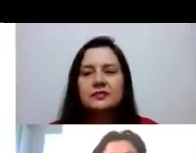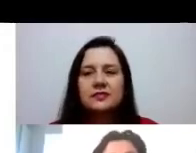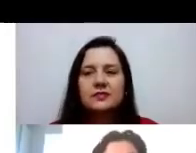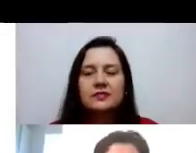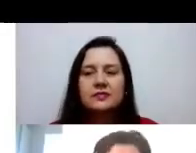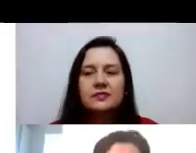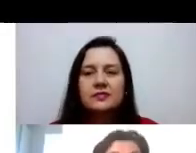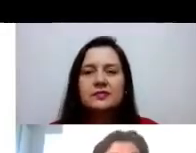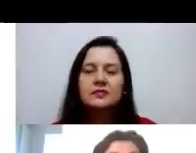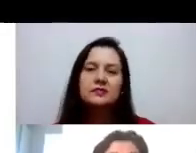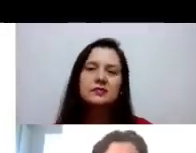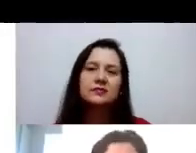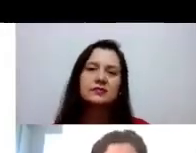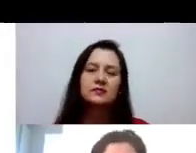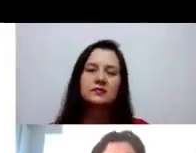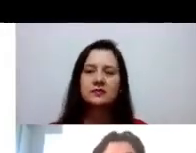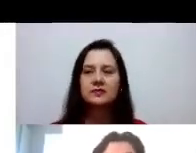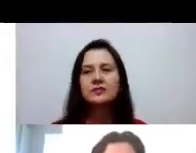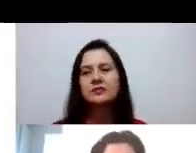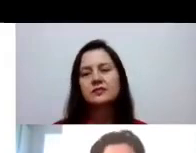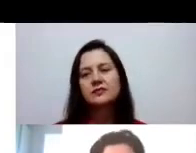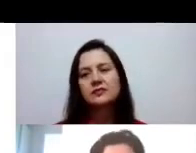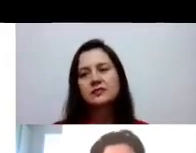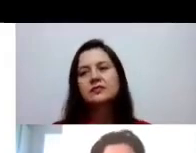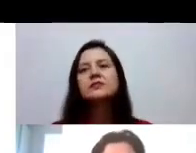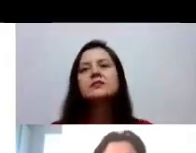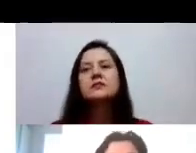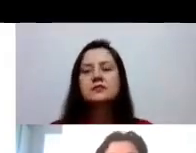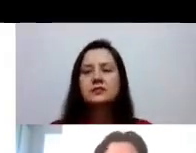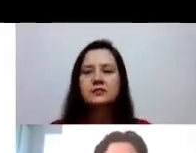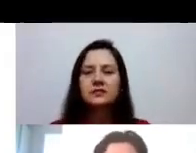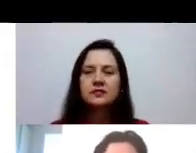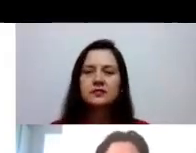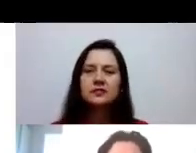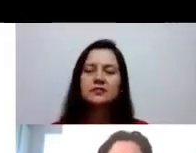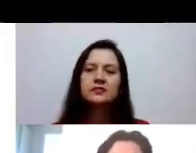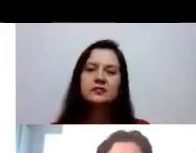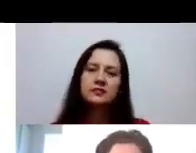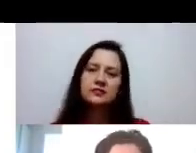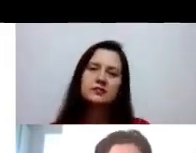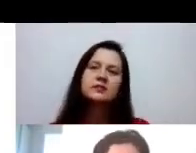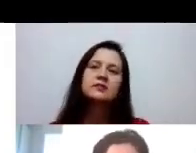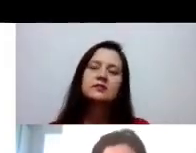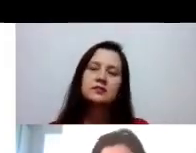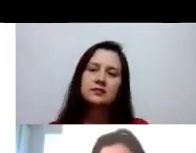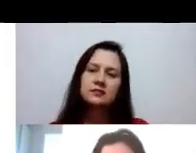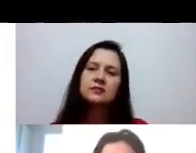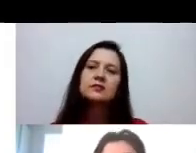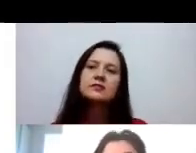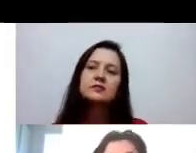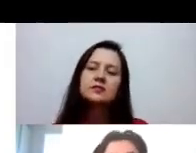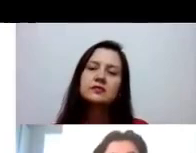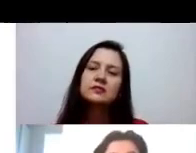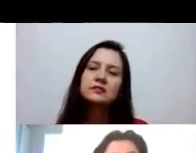Então, tem a autotutela que está sob o poder de quem? Do nosso secretário, do nosso prefeito e da nossa Secretaria de